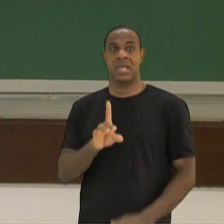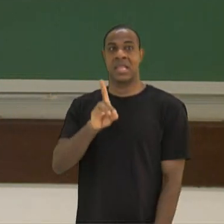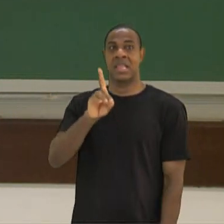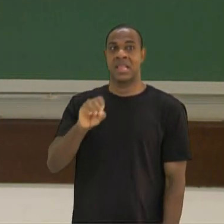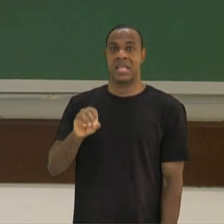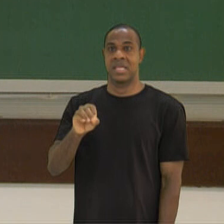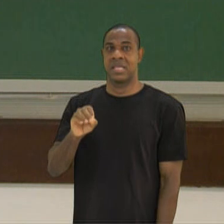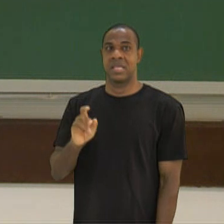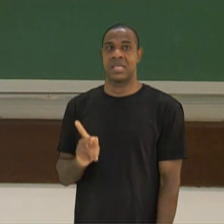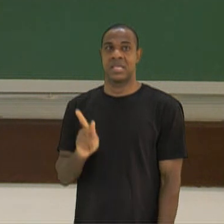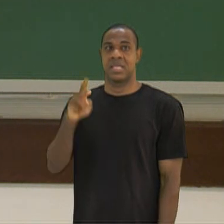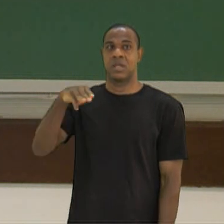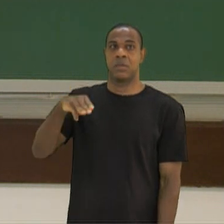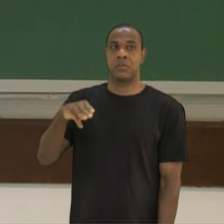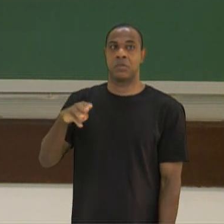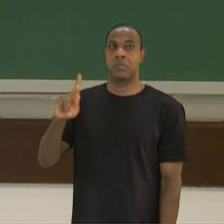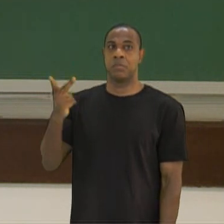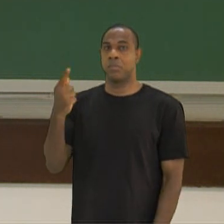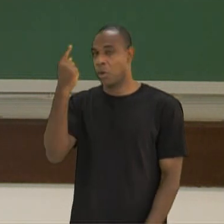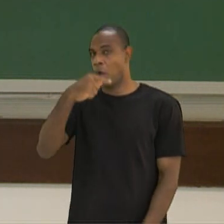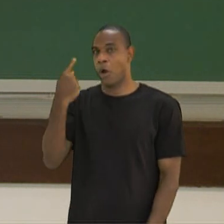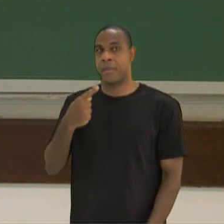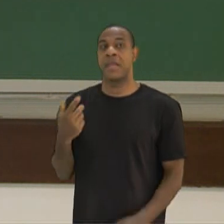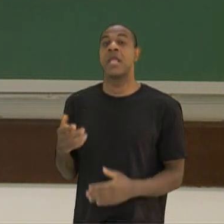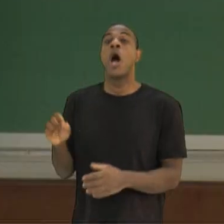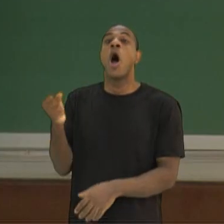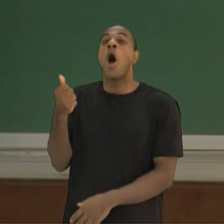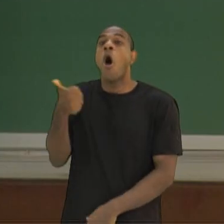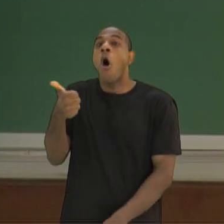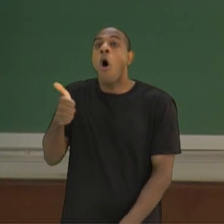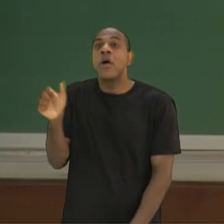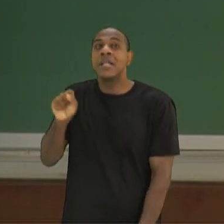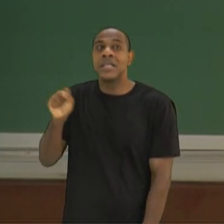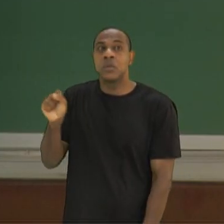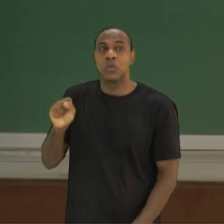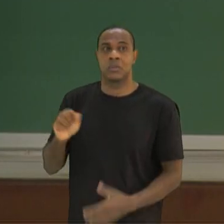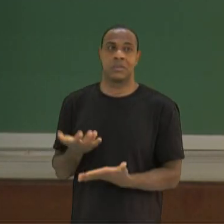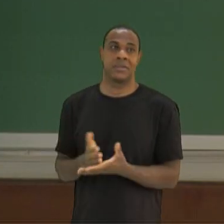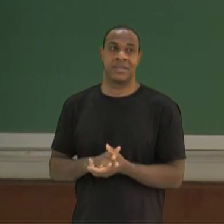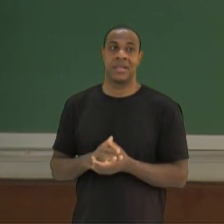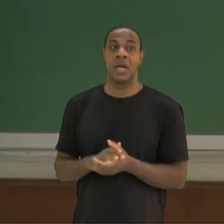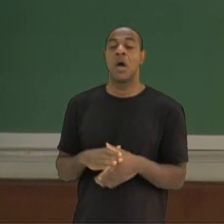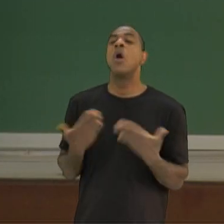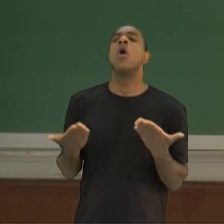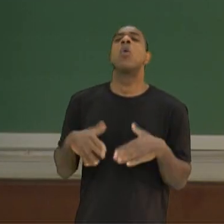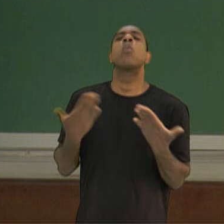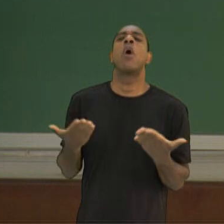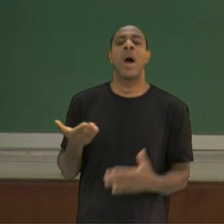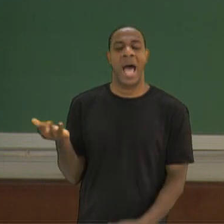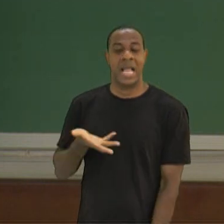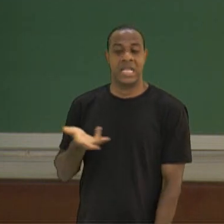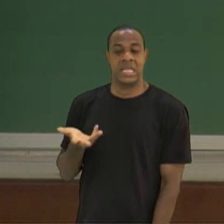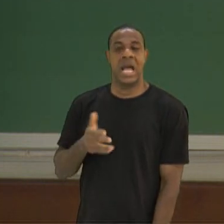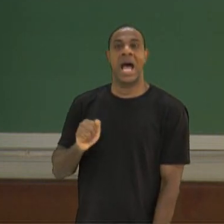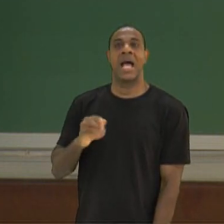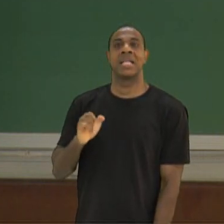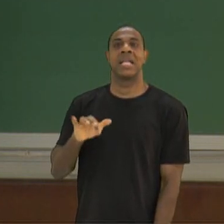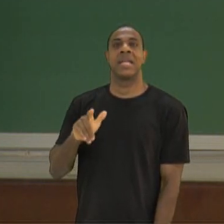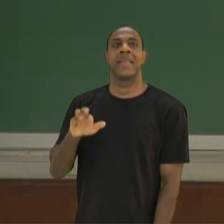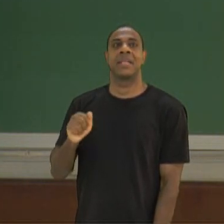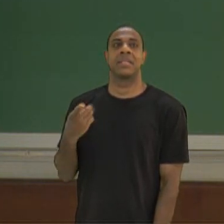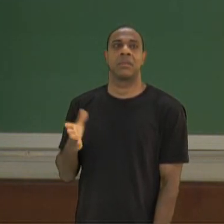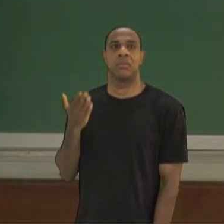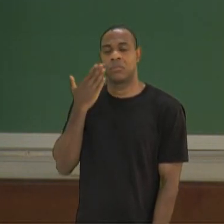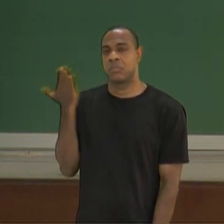por hora em cerca de 11 segundos. Determine a sua aceleração. Primeiro ponto,